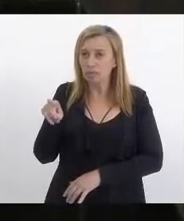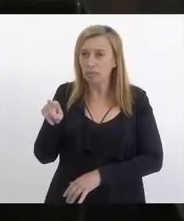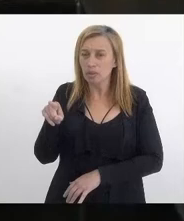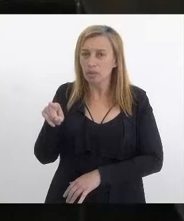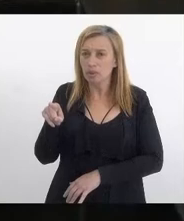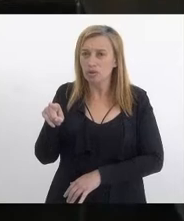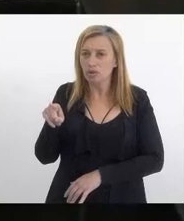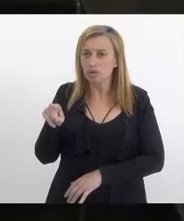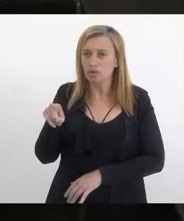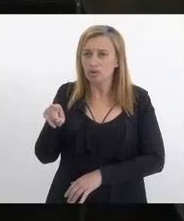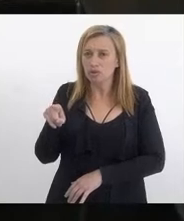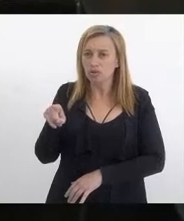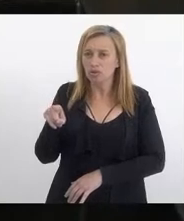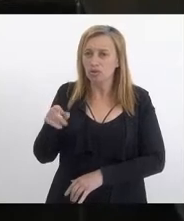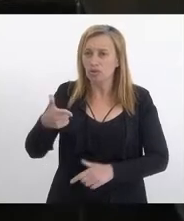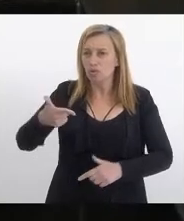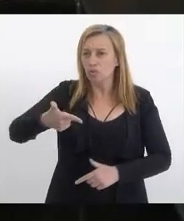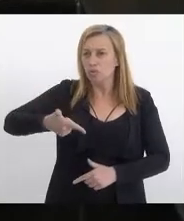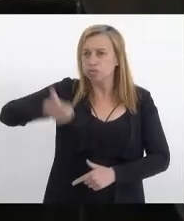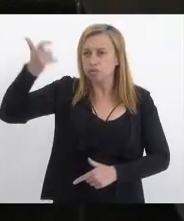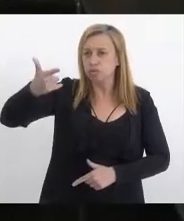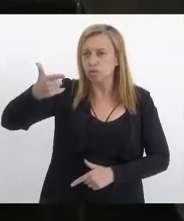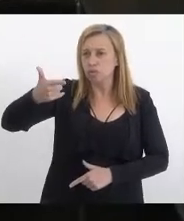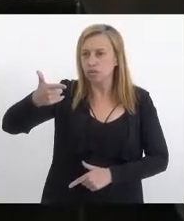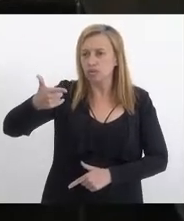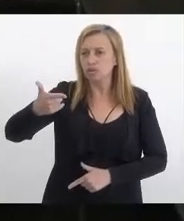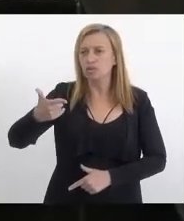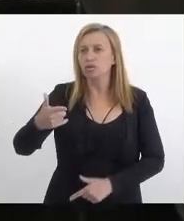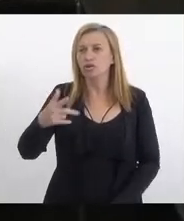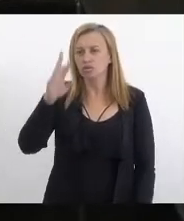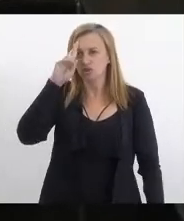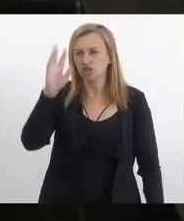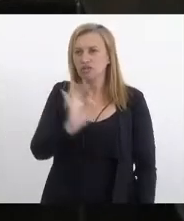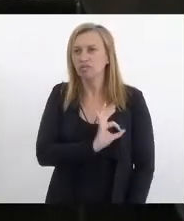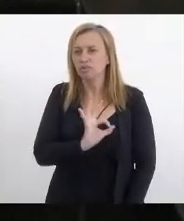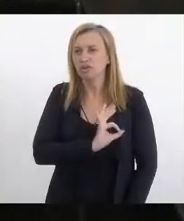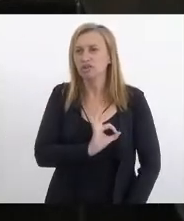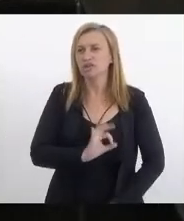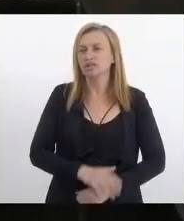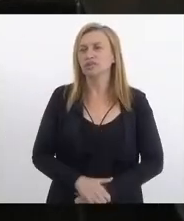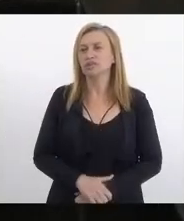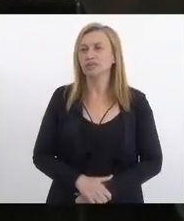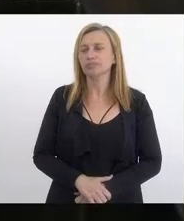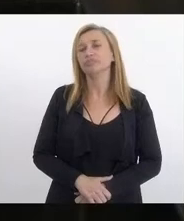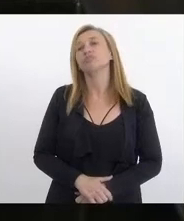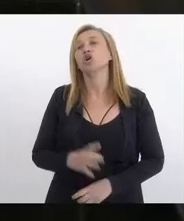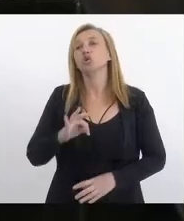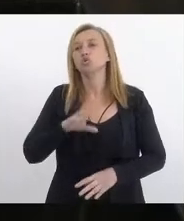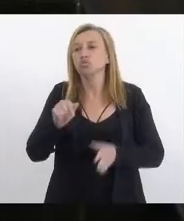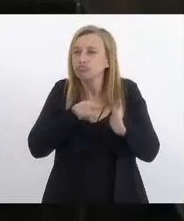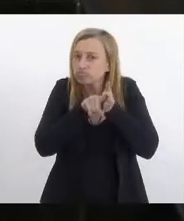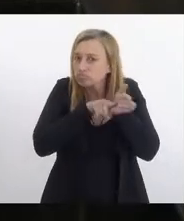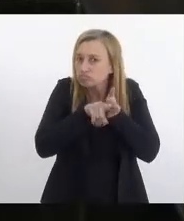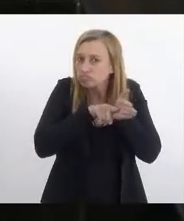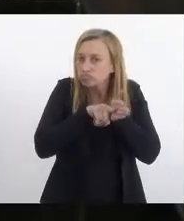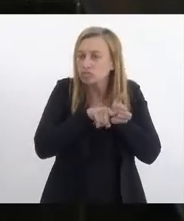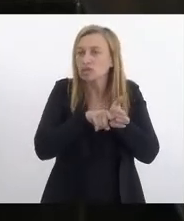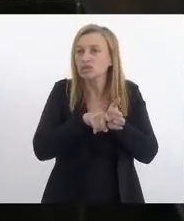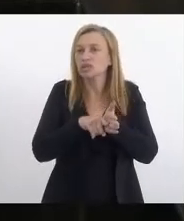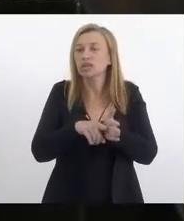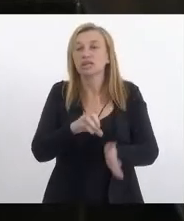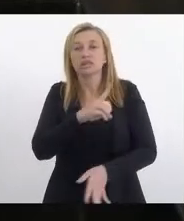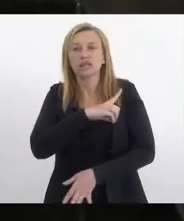o autor do disparo ou dos disparos que mataram o sargento Leandro. Tudo precisa ser investigado e averiguado. A Delegacia